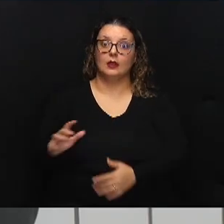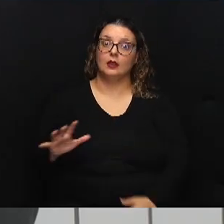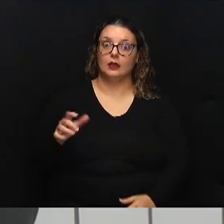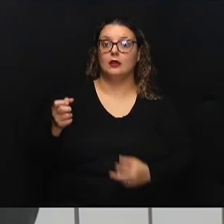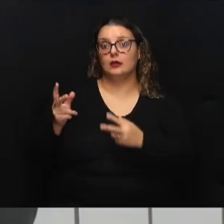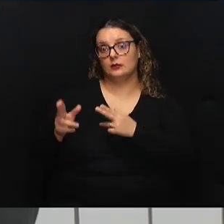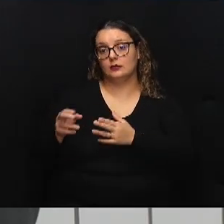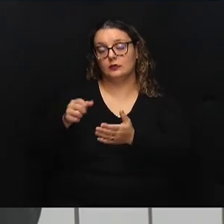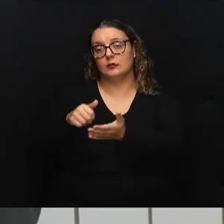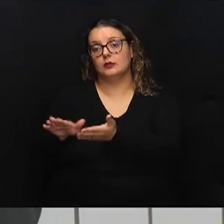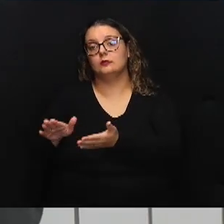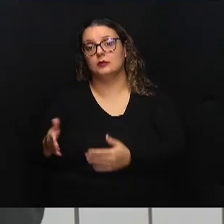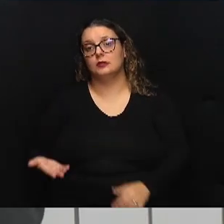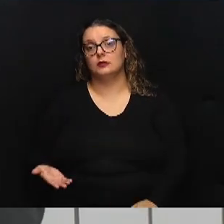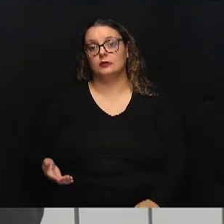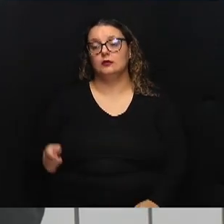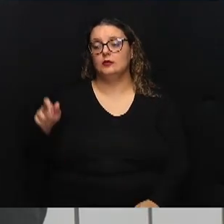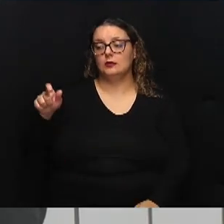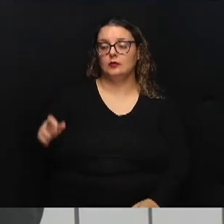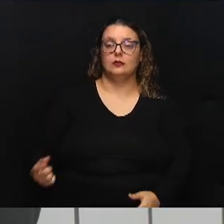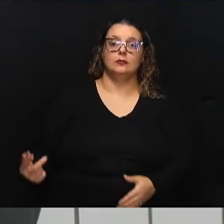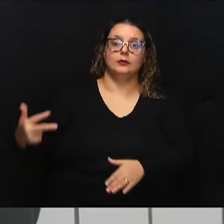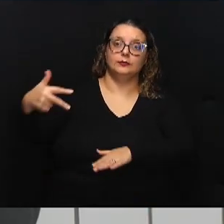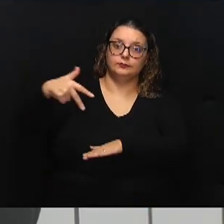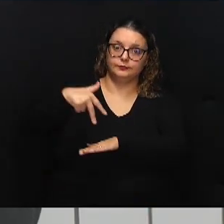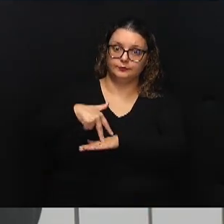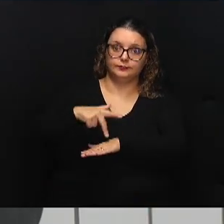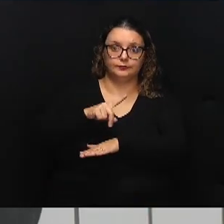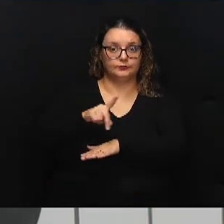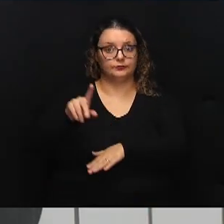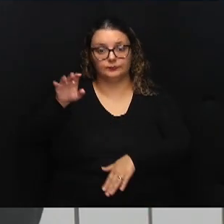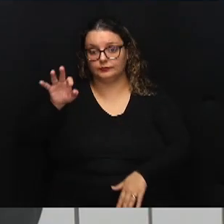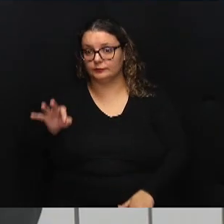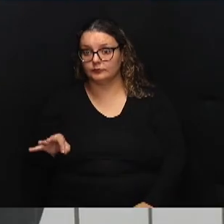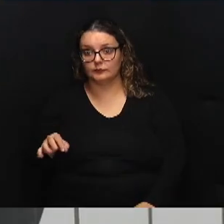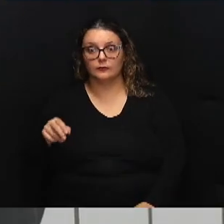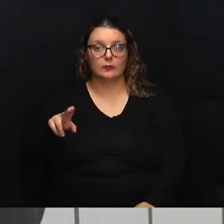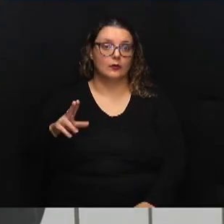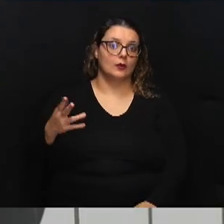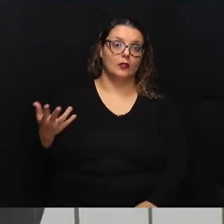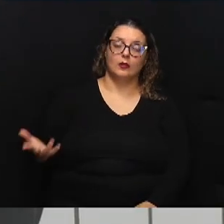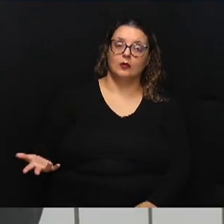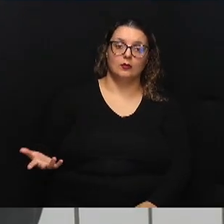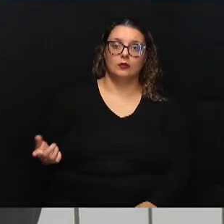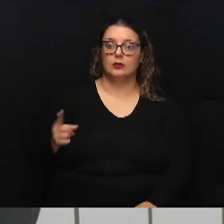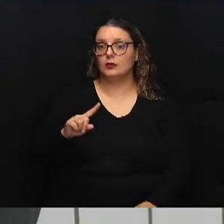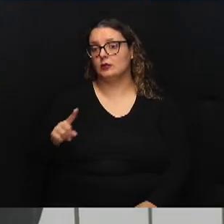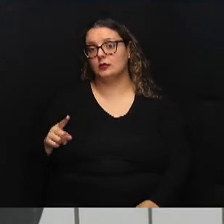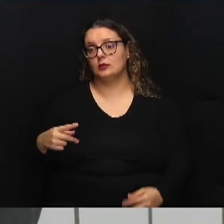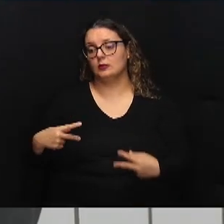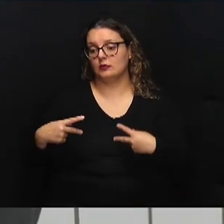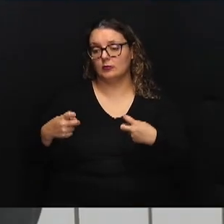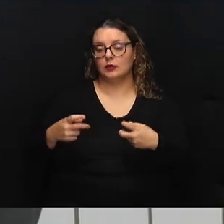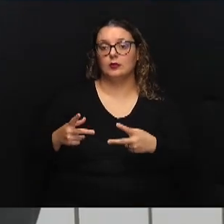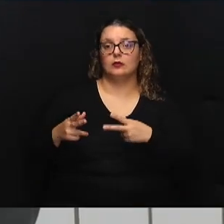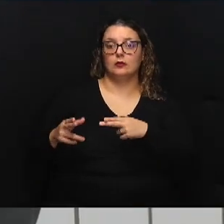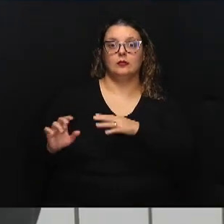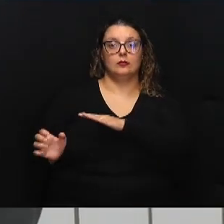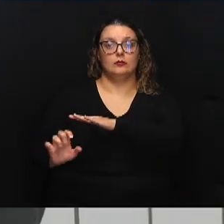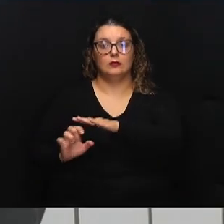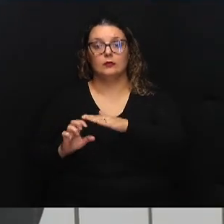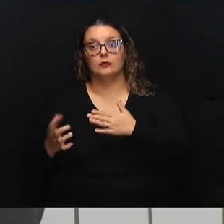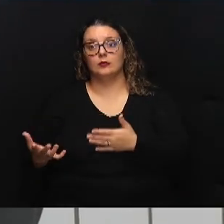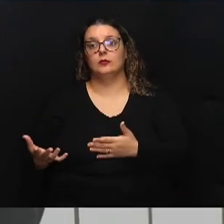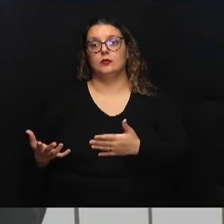demitir, né? Você colocar uma pessoa inadequada ou que não percebeu como é a empresa,